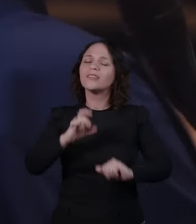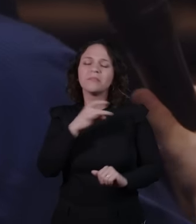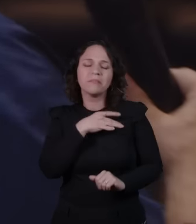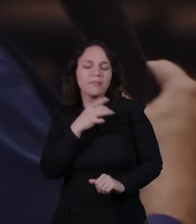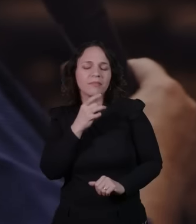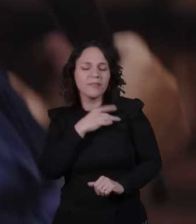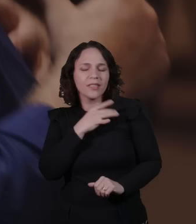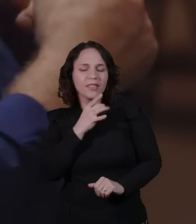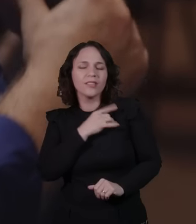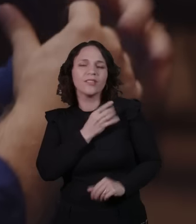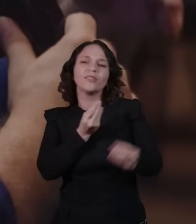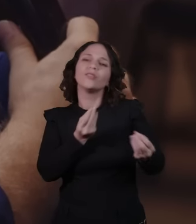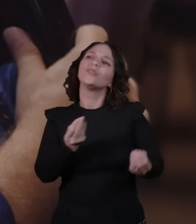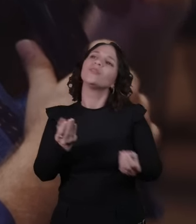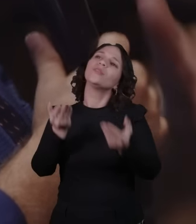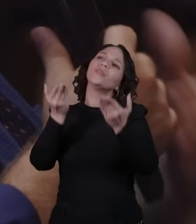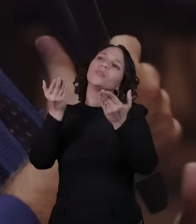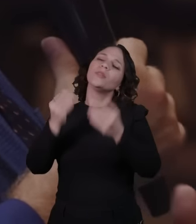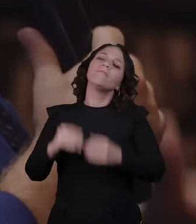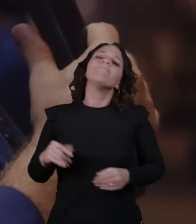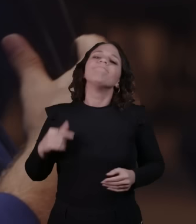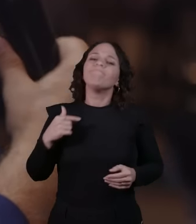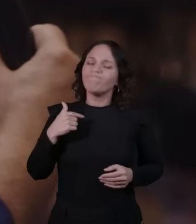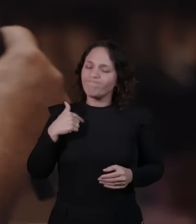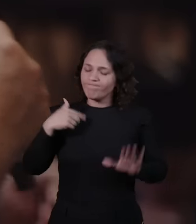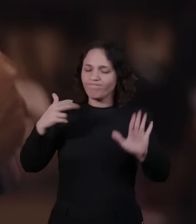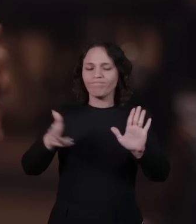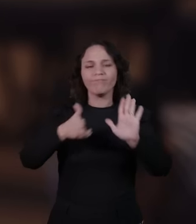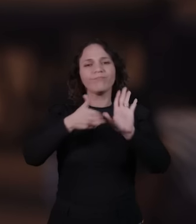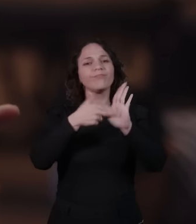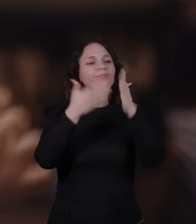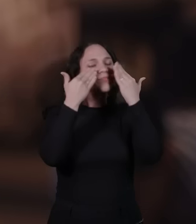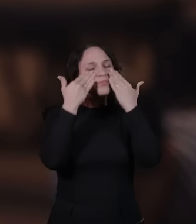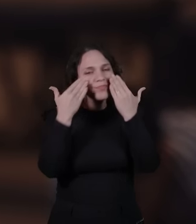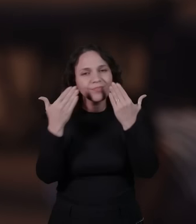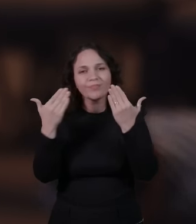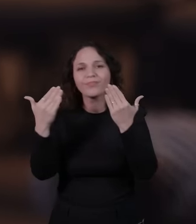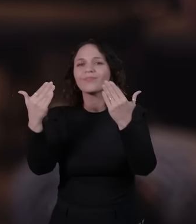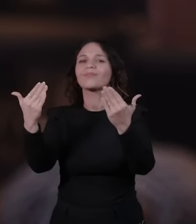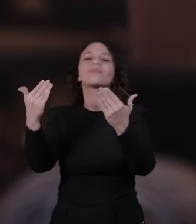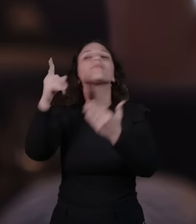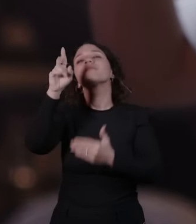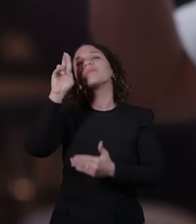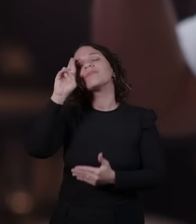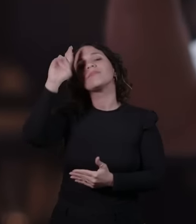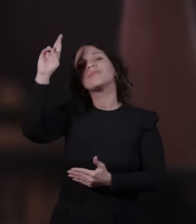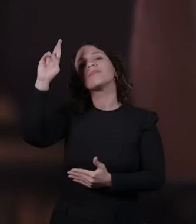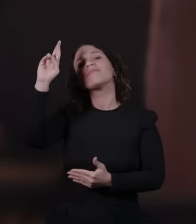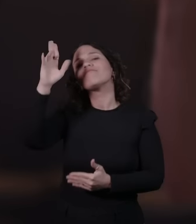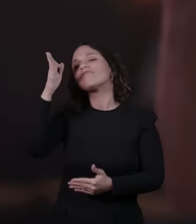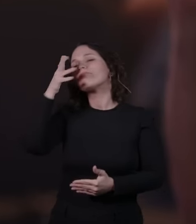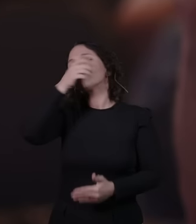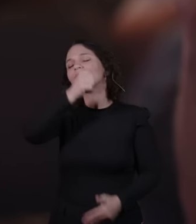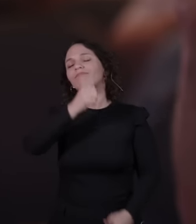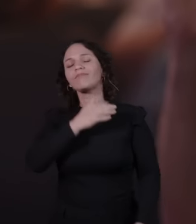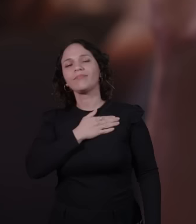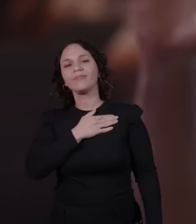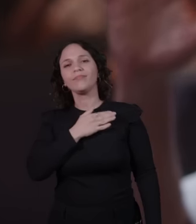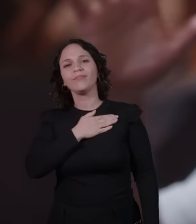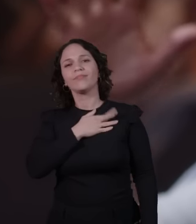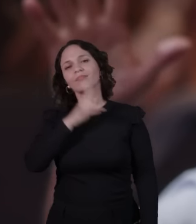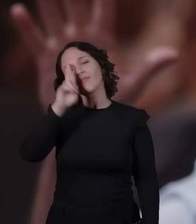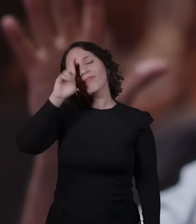medos, e eu confesso publicamente que o Senhor é o meu Salvador e o